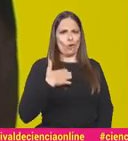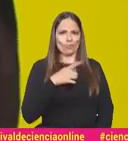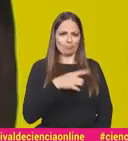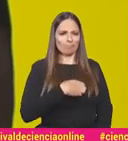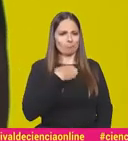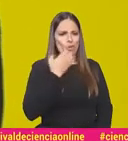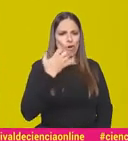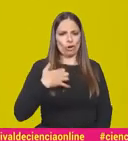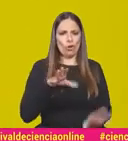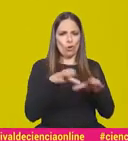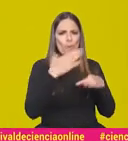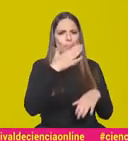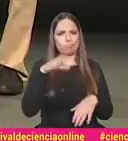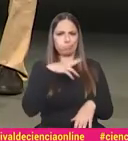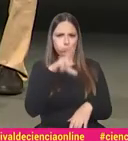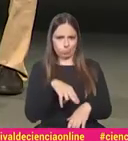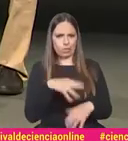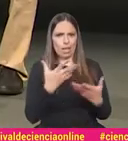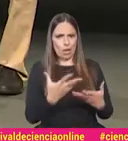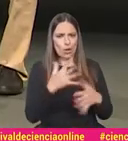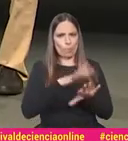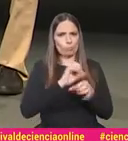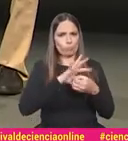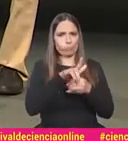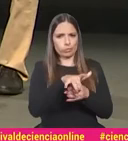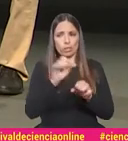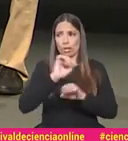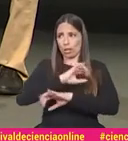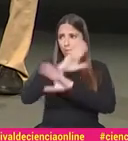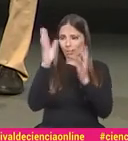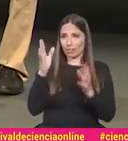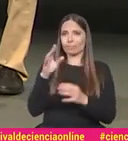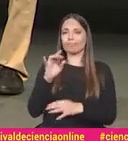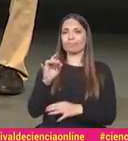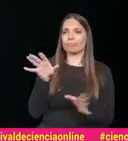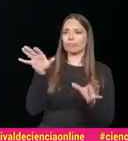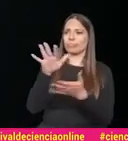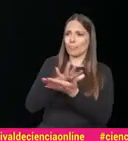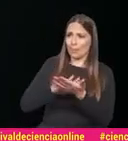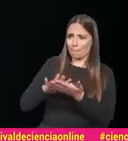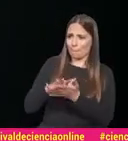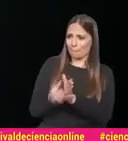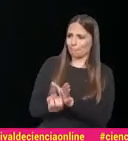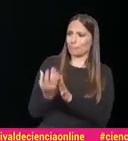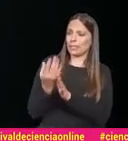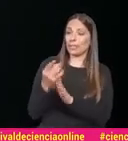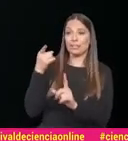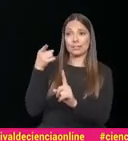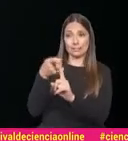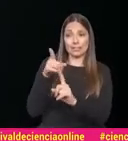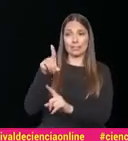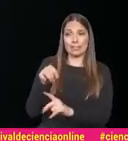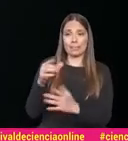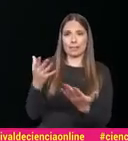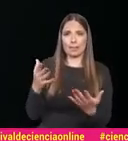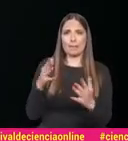desta comunidade científica portuguesa nesta pandemia? Claro, porque venho dela e espero ir para ela, mas